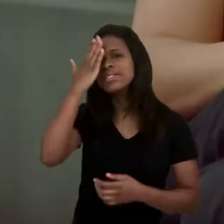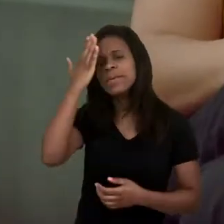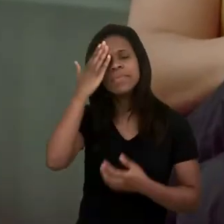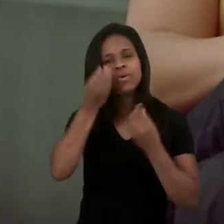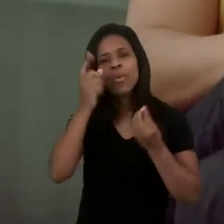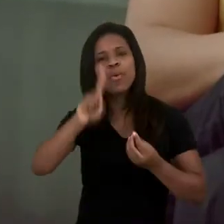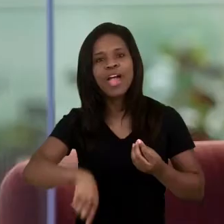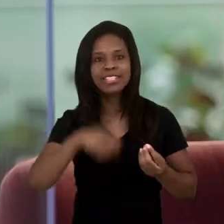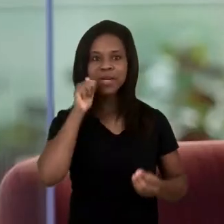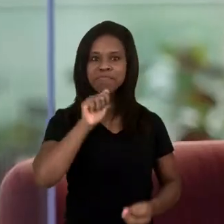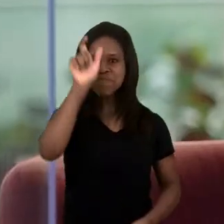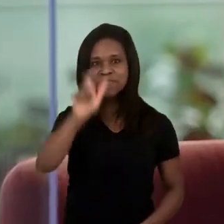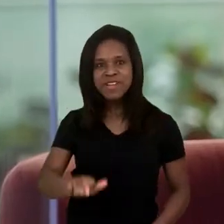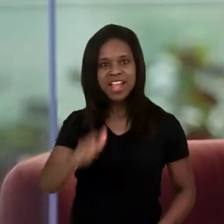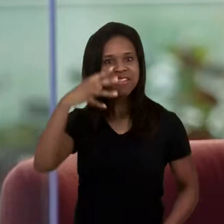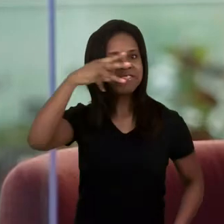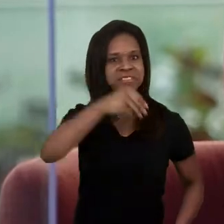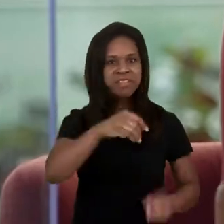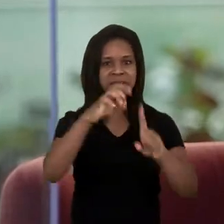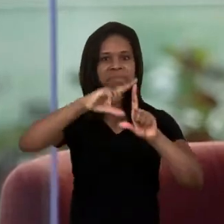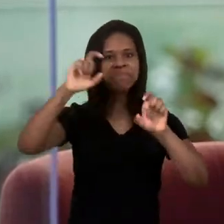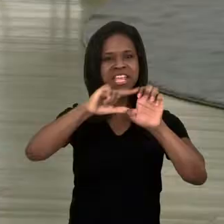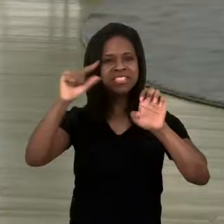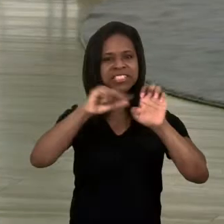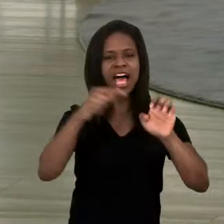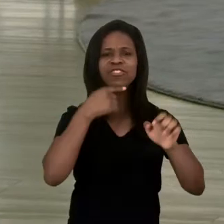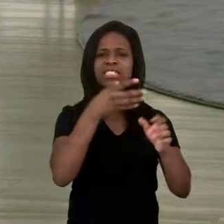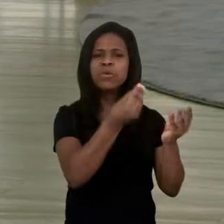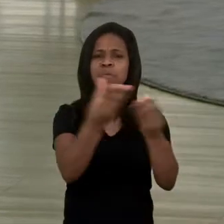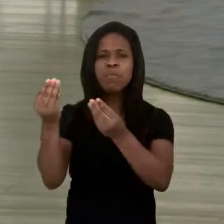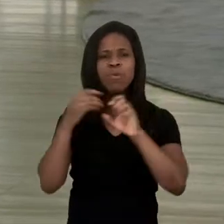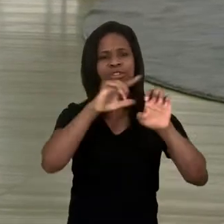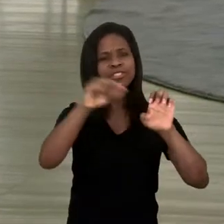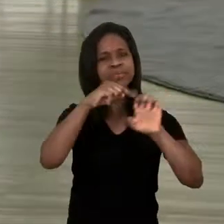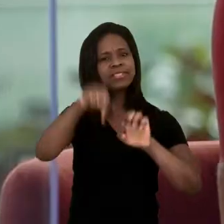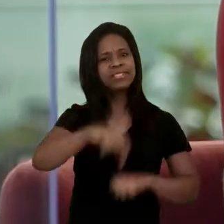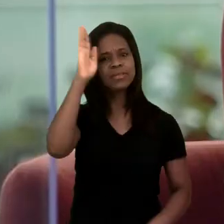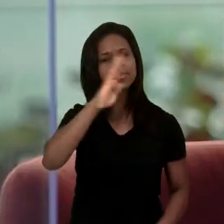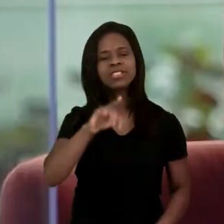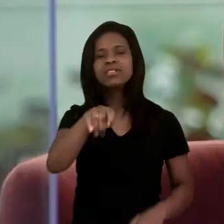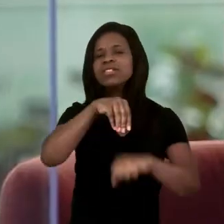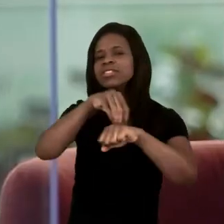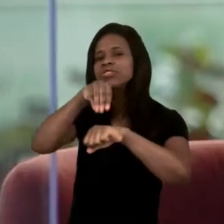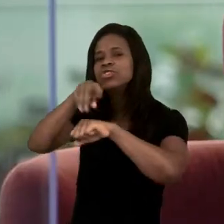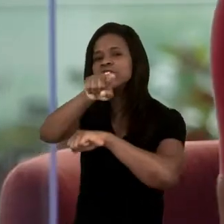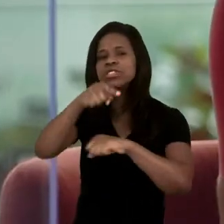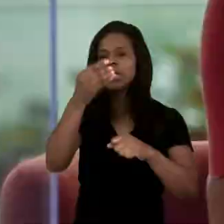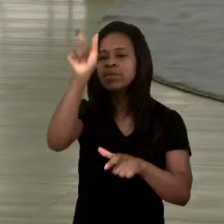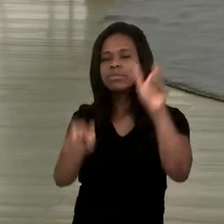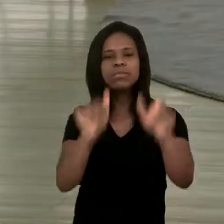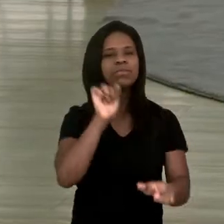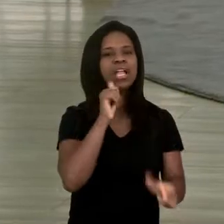queria saber como que é ser essa mulher negra empresária de várias empresas no Brasil e que dicas você daria para